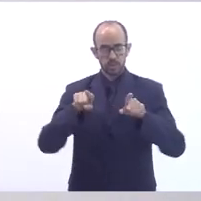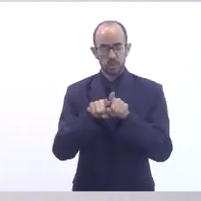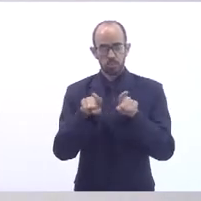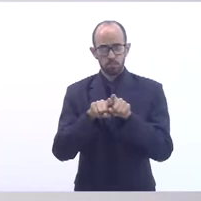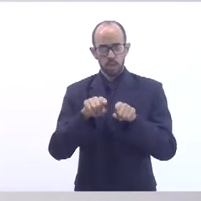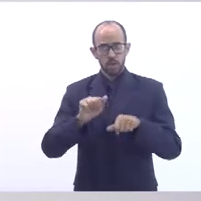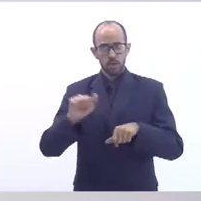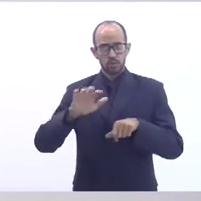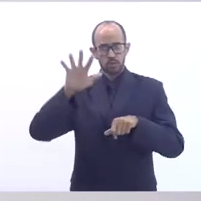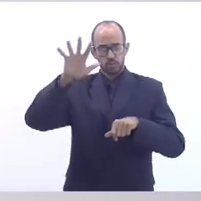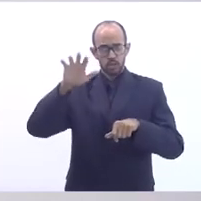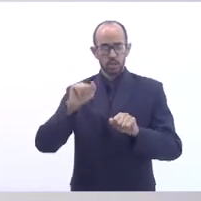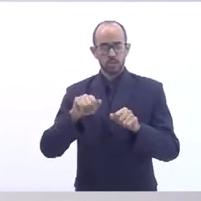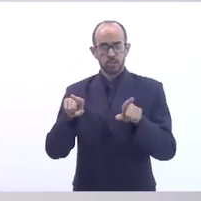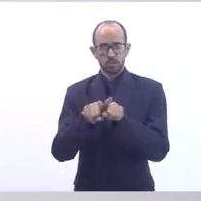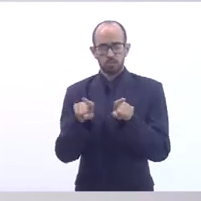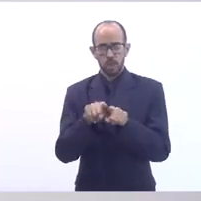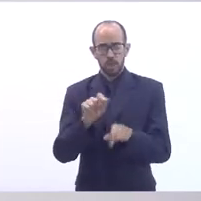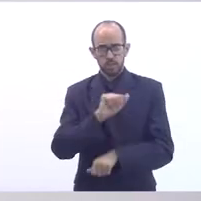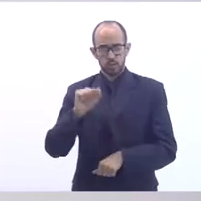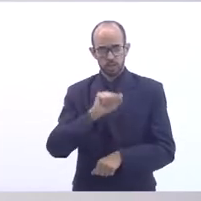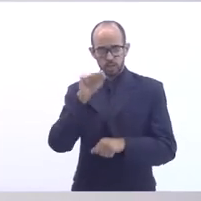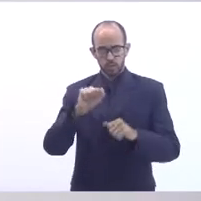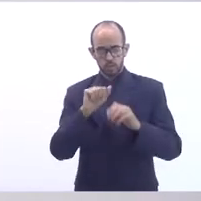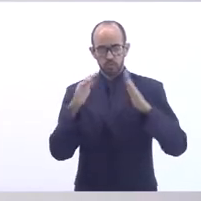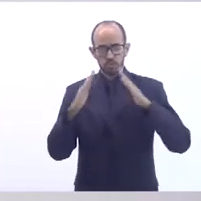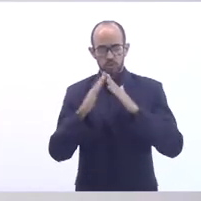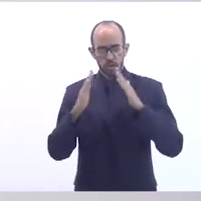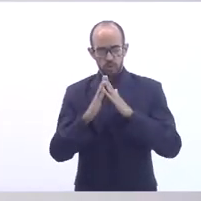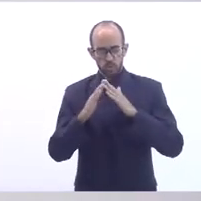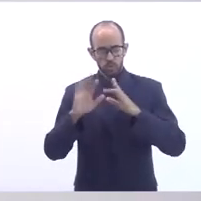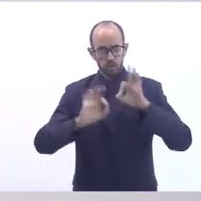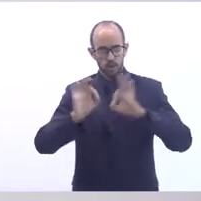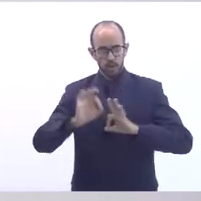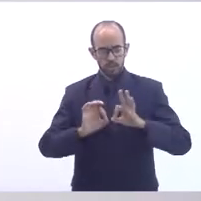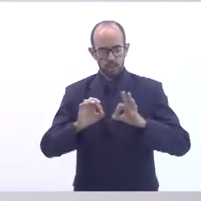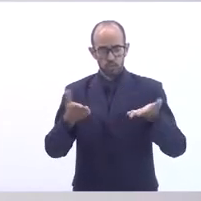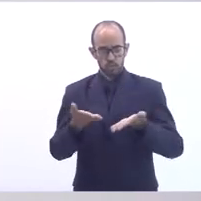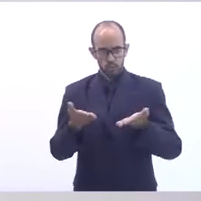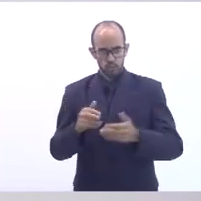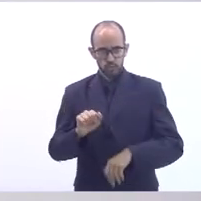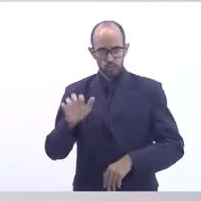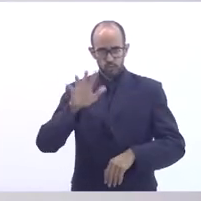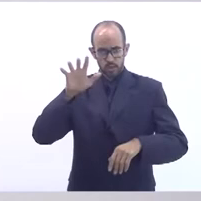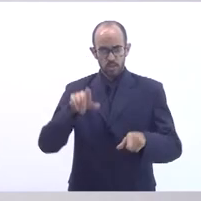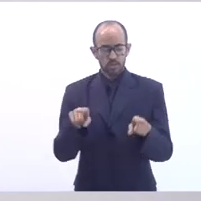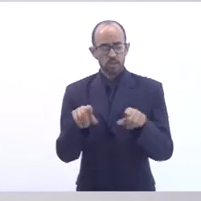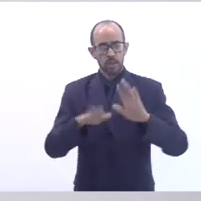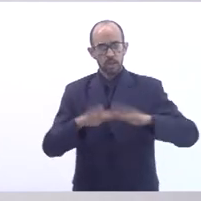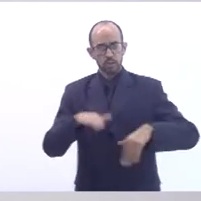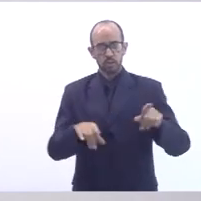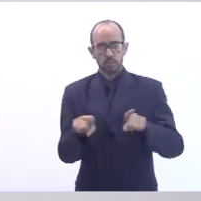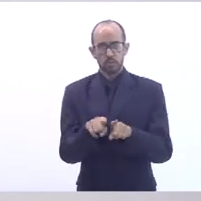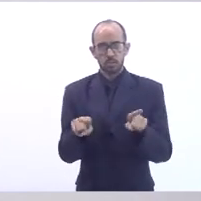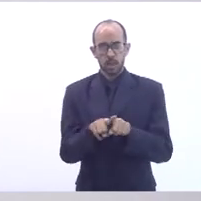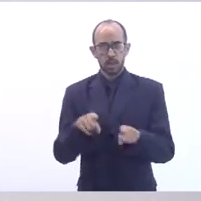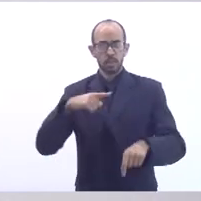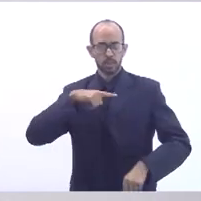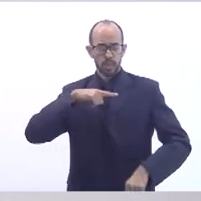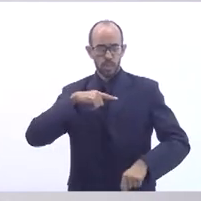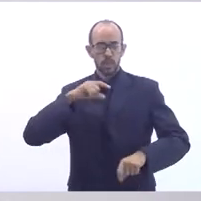comunidades com as pessoas com as associações de moradores que estão organizados hoje na comunidade e que muitas vezes tem tem sim há